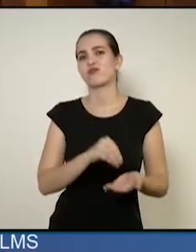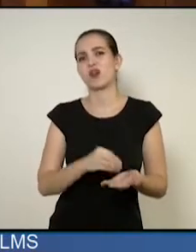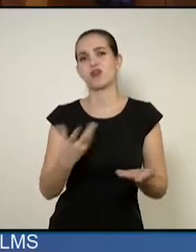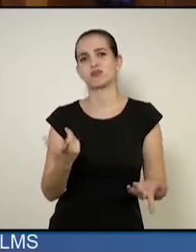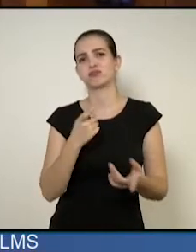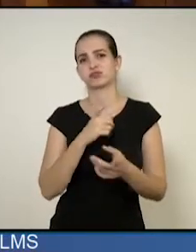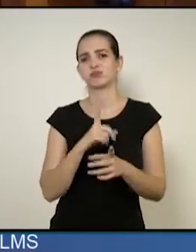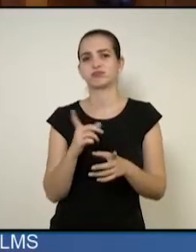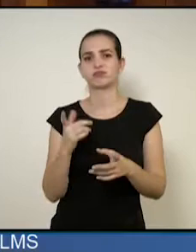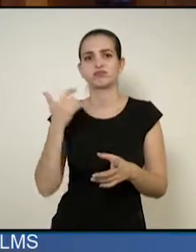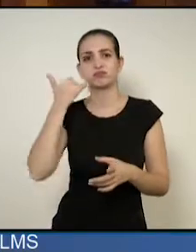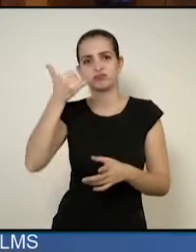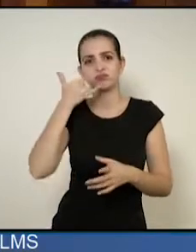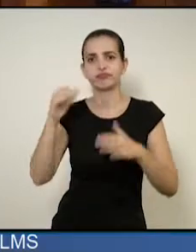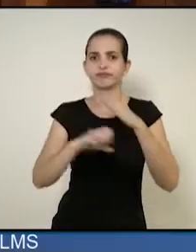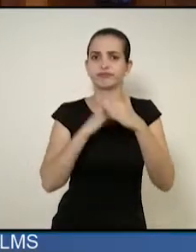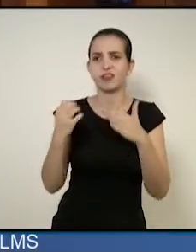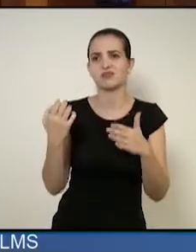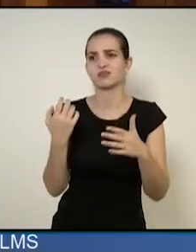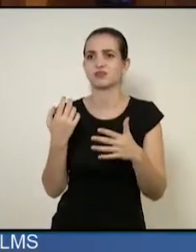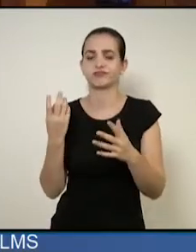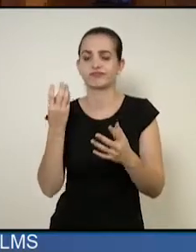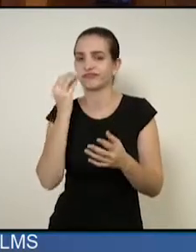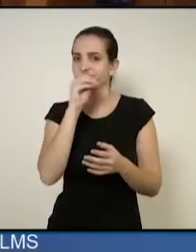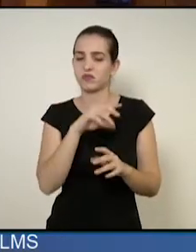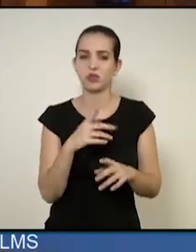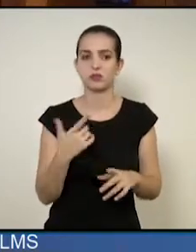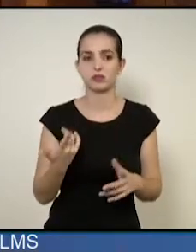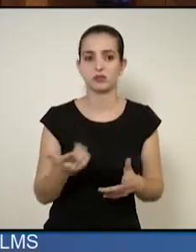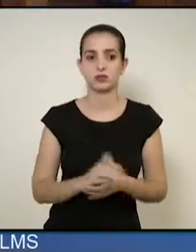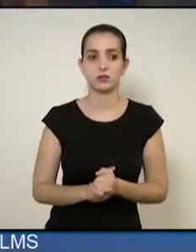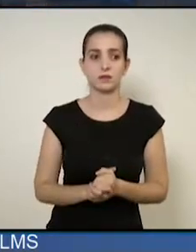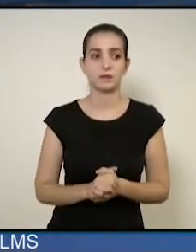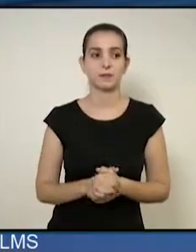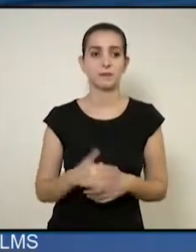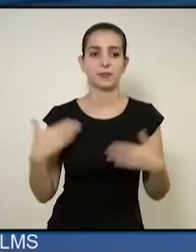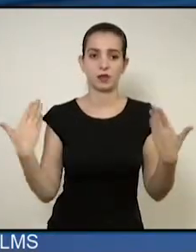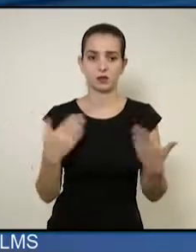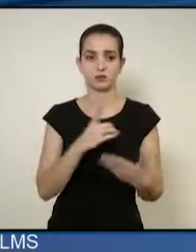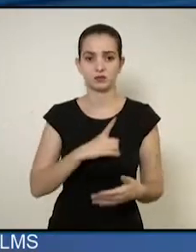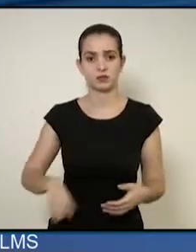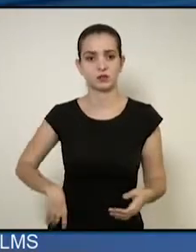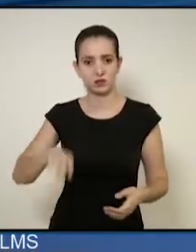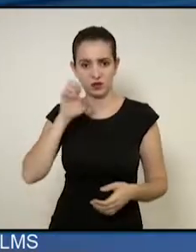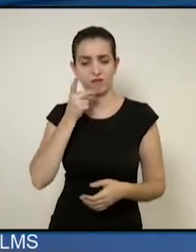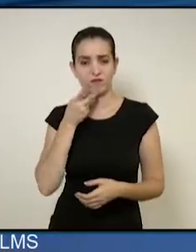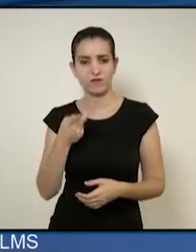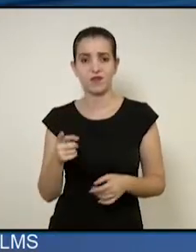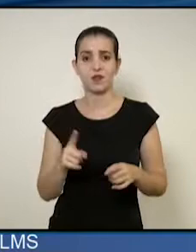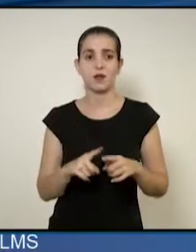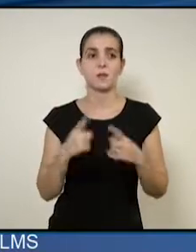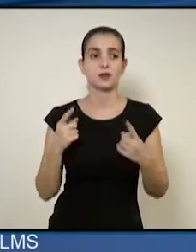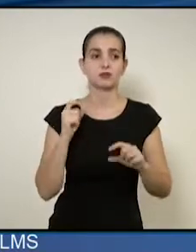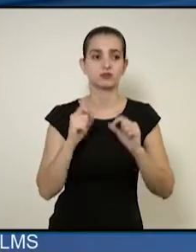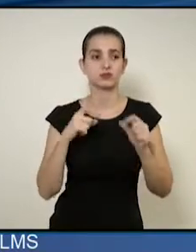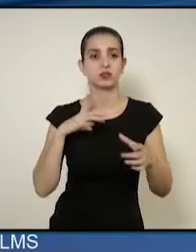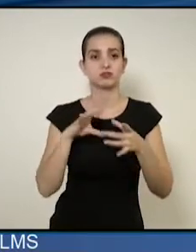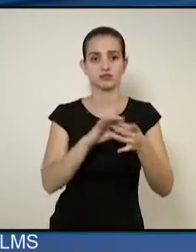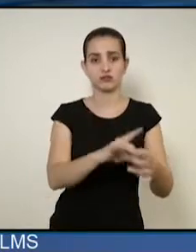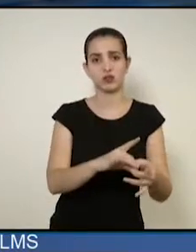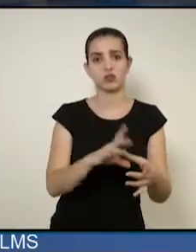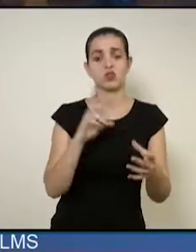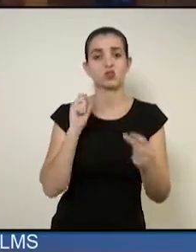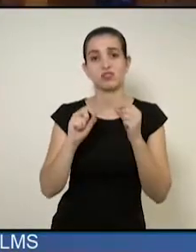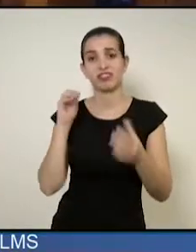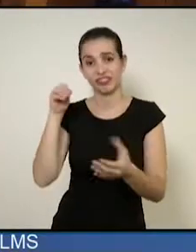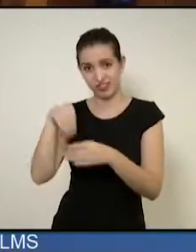isso. Fora, deputado Enelvo, que vou passar a parte para Vossa Excelência, a situação não é diferente nas